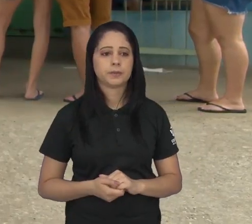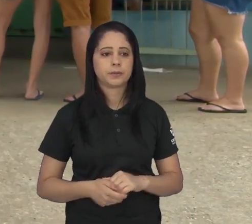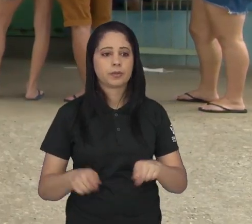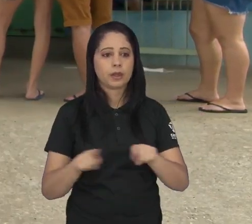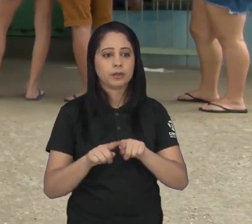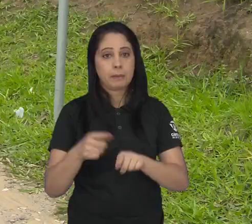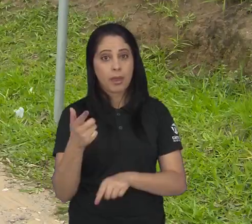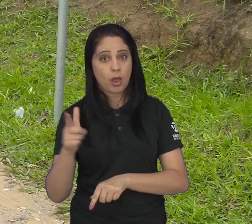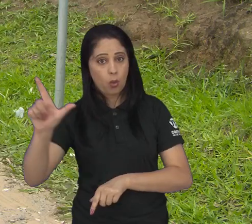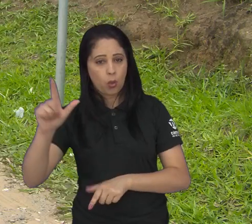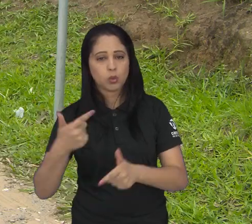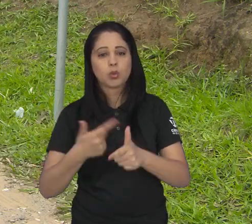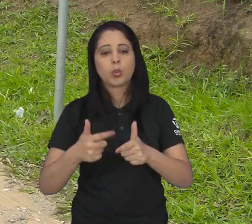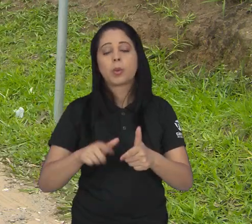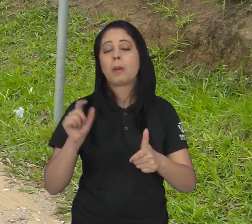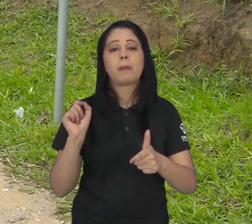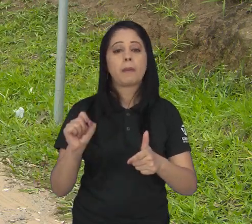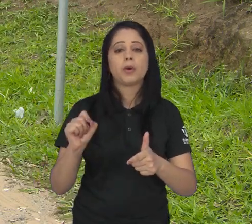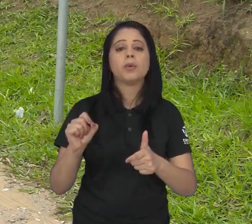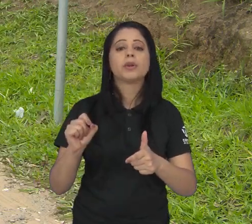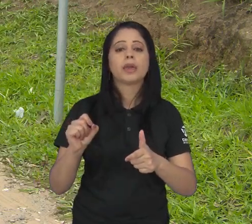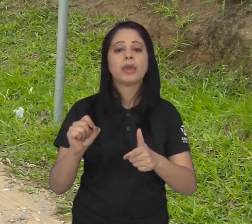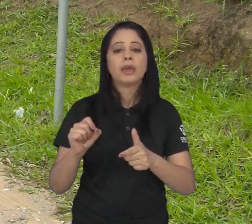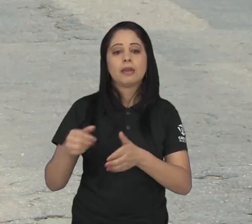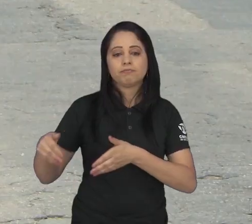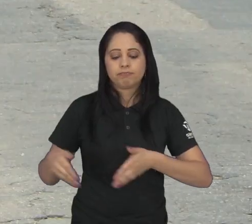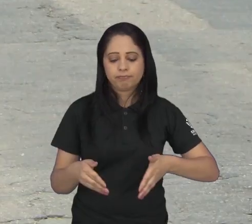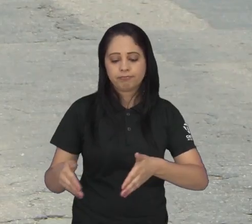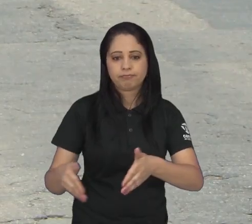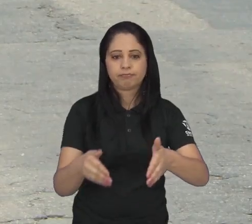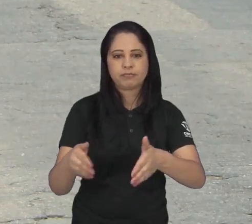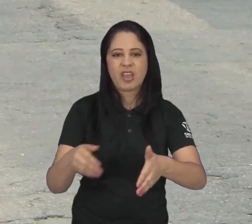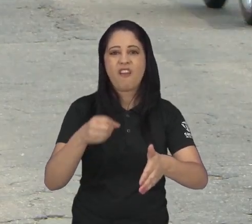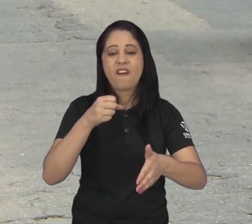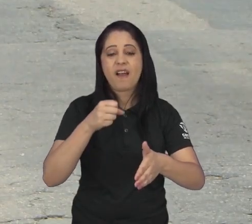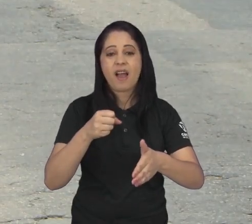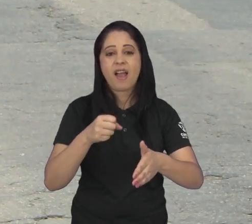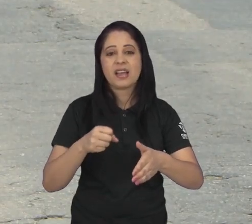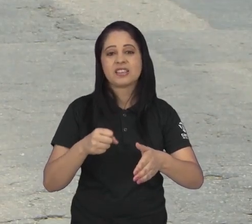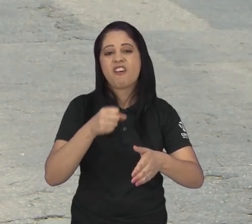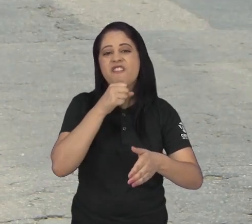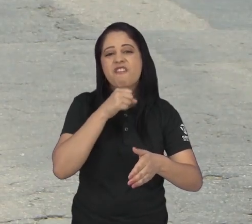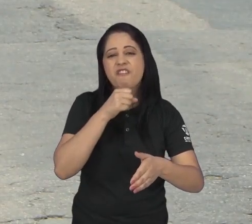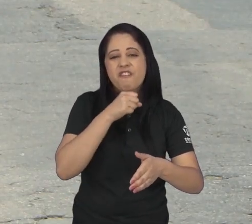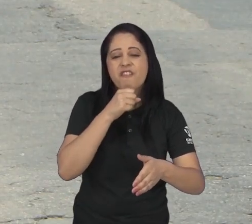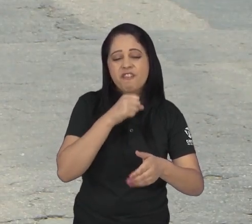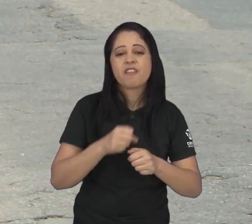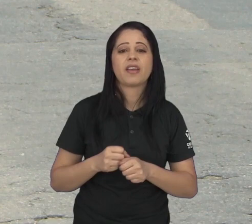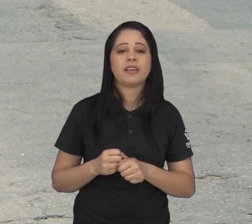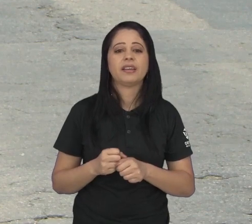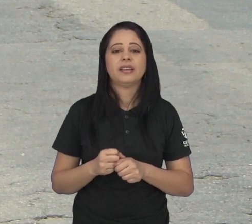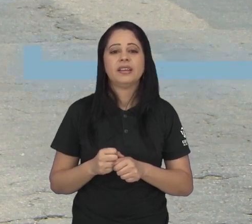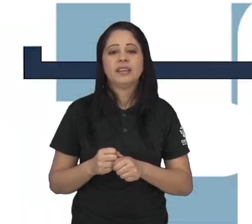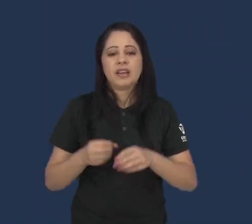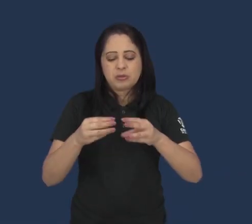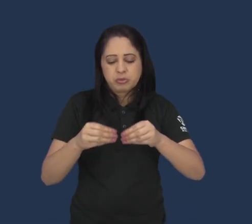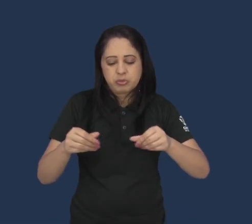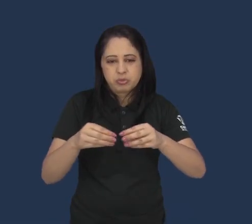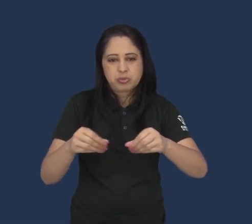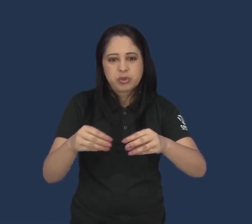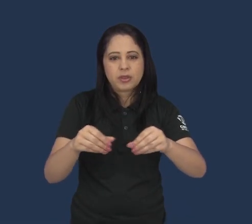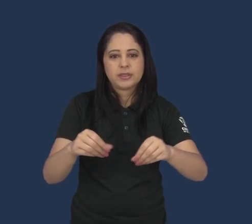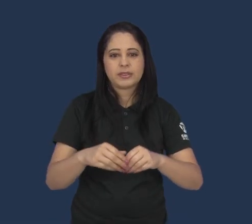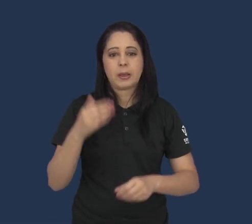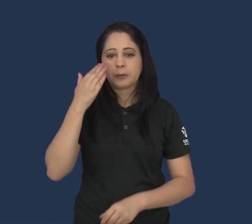acompanhou envolve a manutenção da estrada velha na região que fica entre o Jardim das Flores e o viaduto do Vista Verde